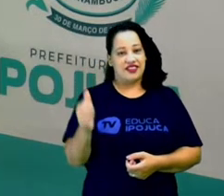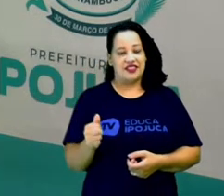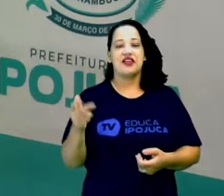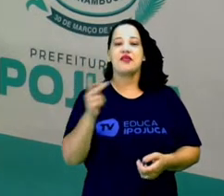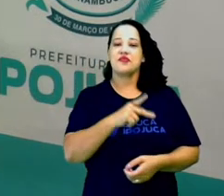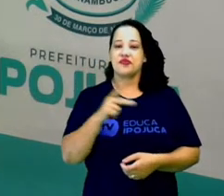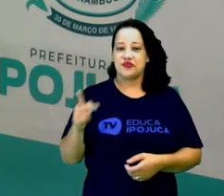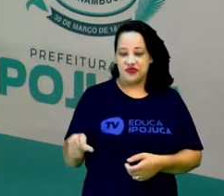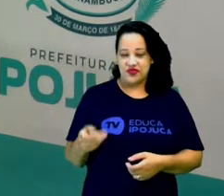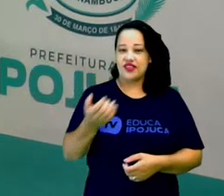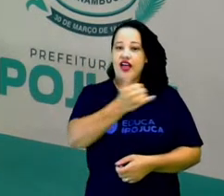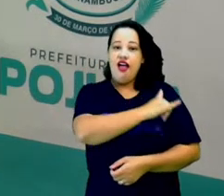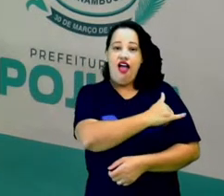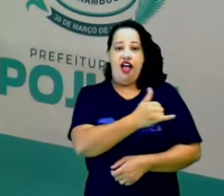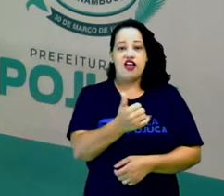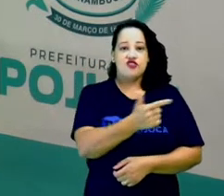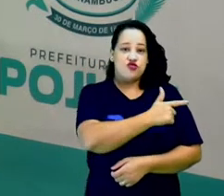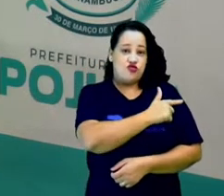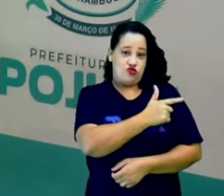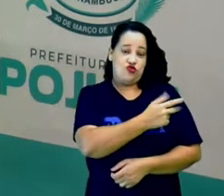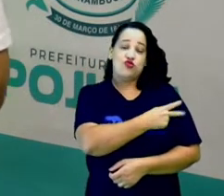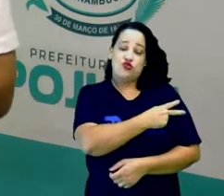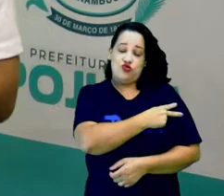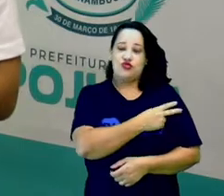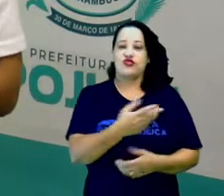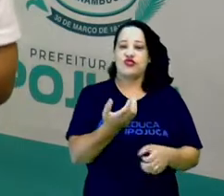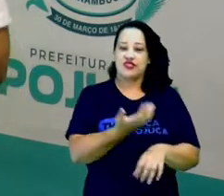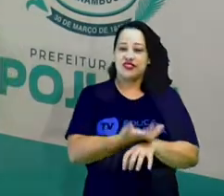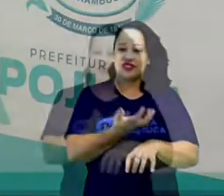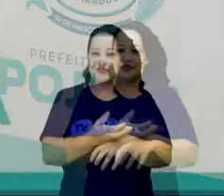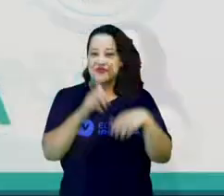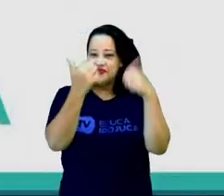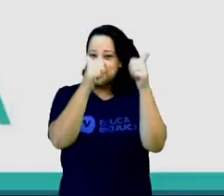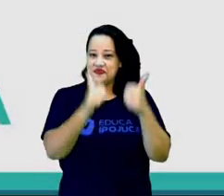Fase 2, hoje com a disciplina de arte. Vamos lá?